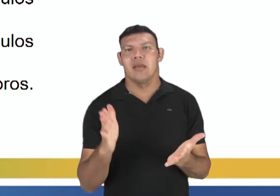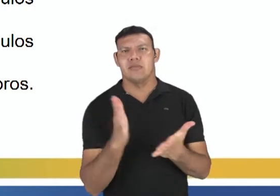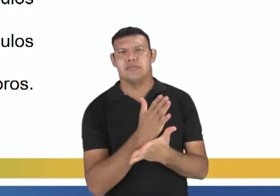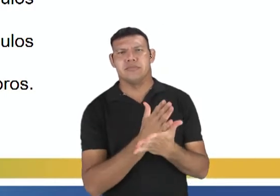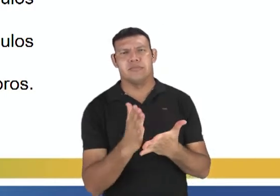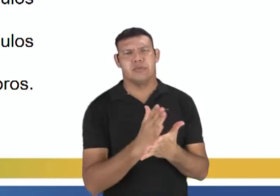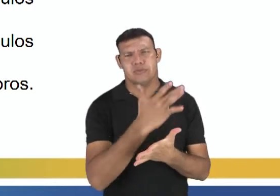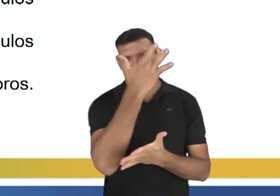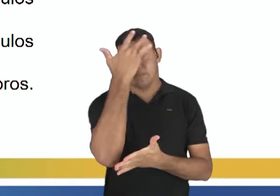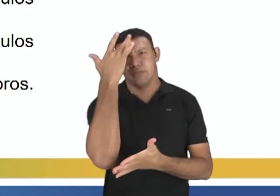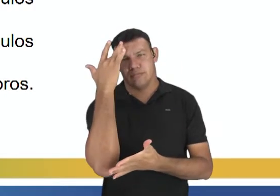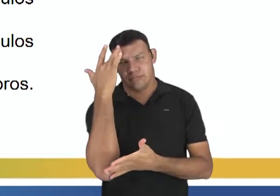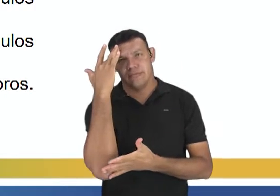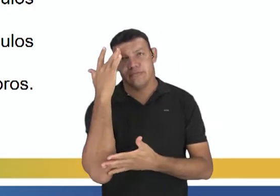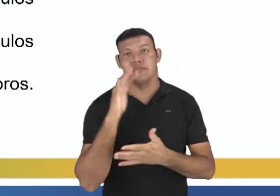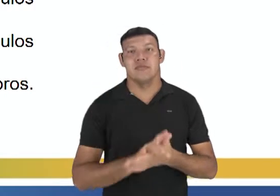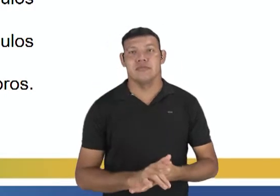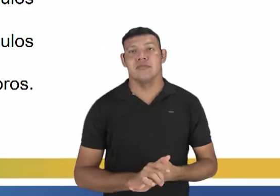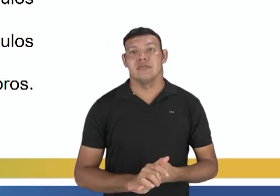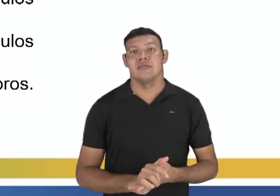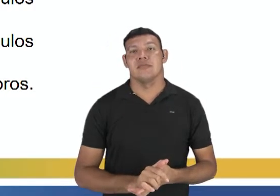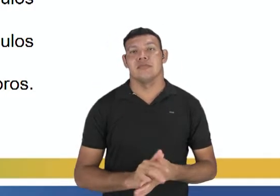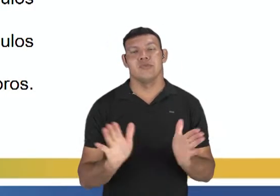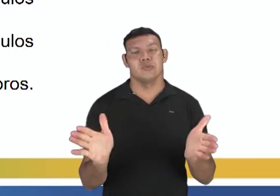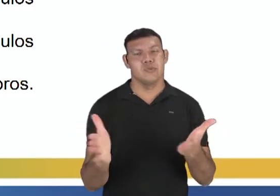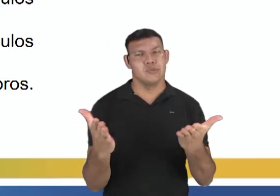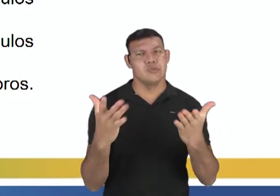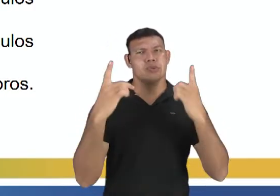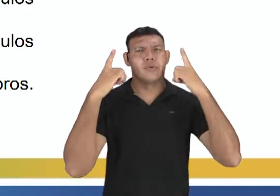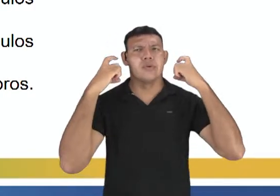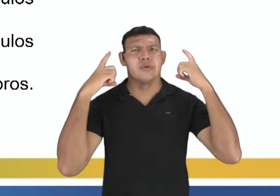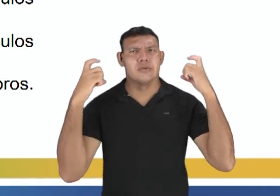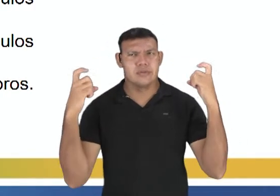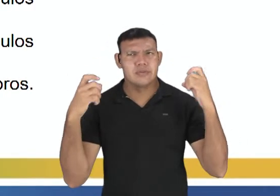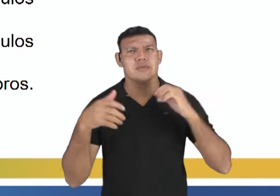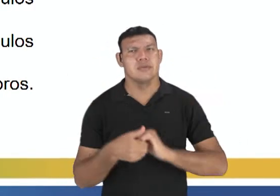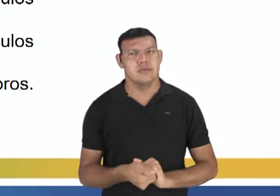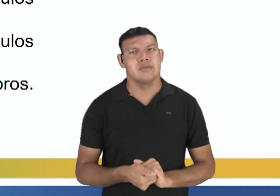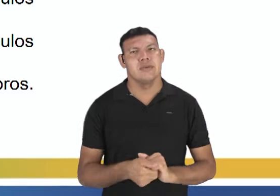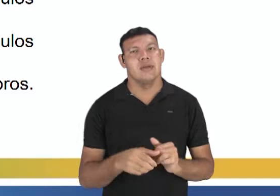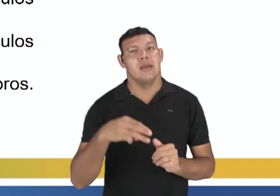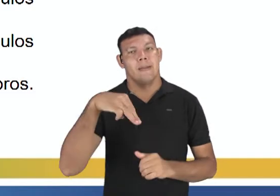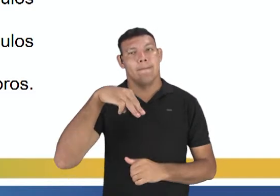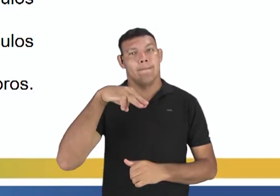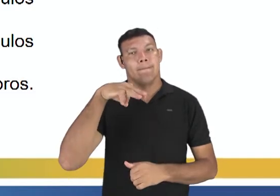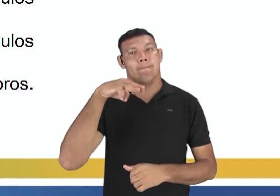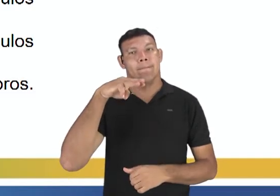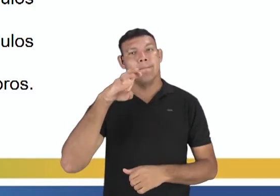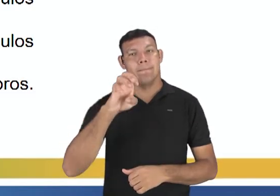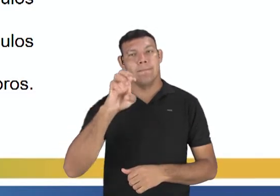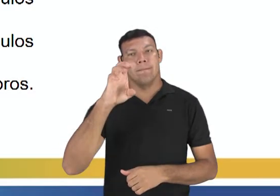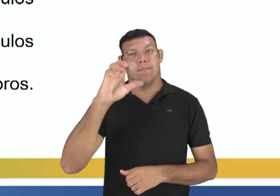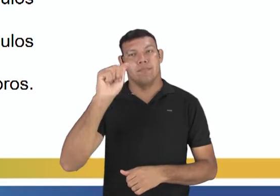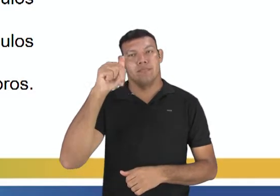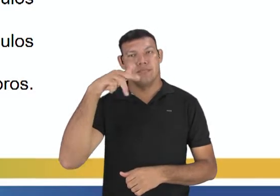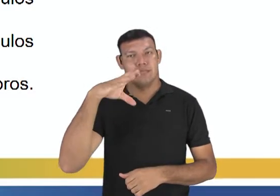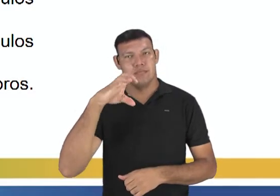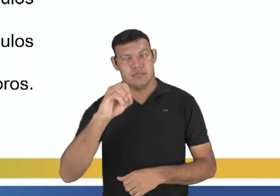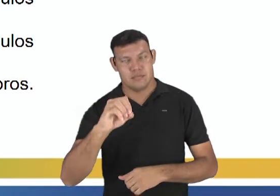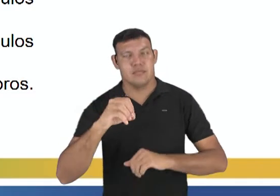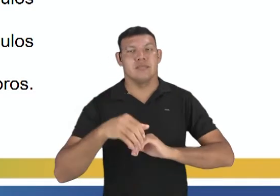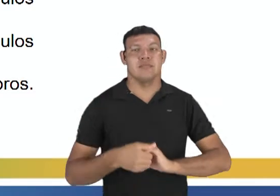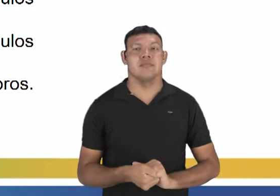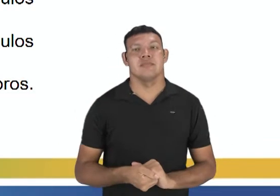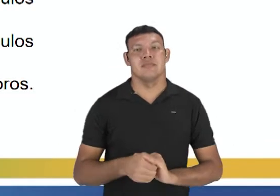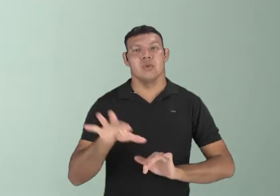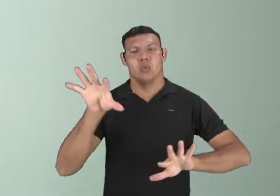também consideram os estímulos sonoros como receptores como esses receptores de mecanorreceptores,